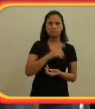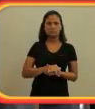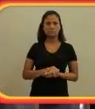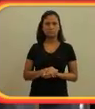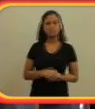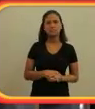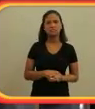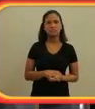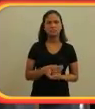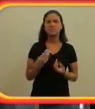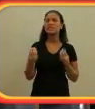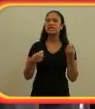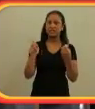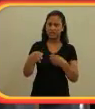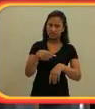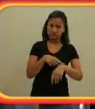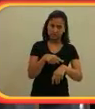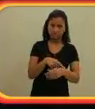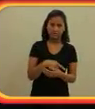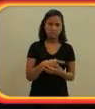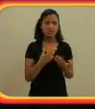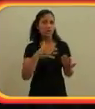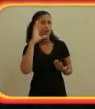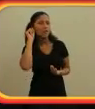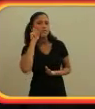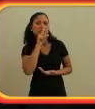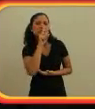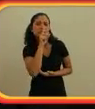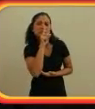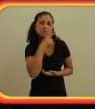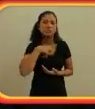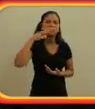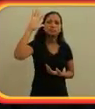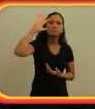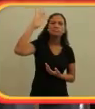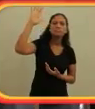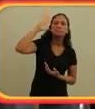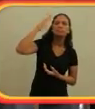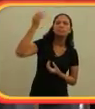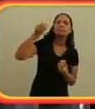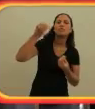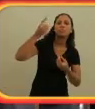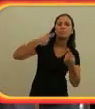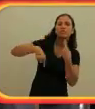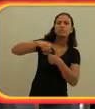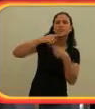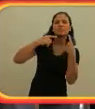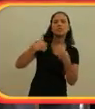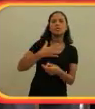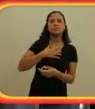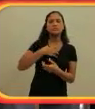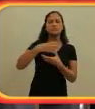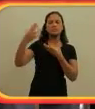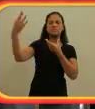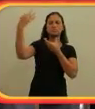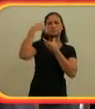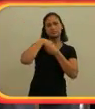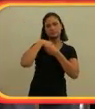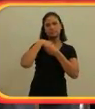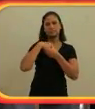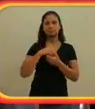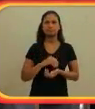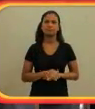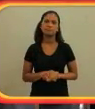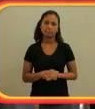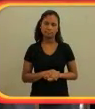na parte espiritual, o difícil foi parar para ouvir meu silêncio. Se dá esse tempo. E ouvir meu silêncio,